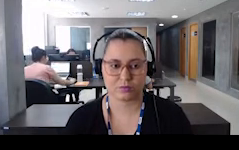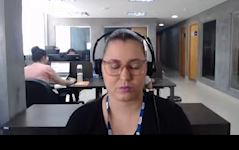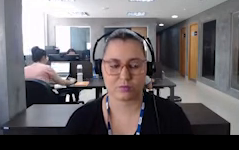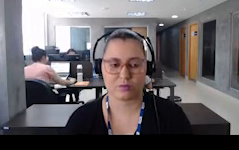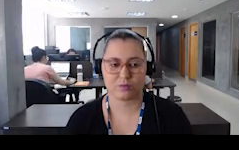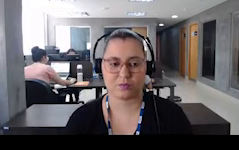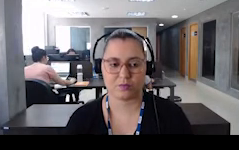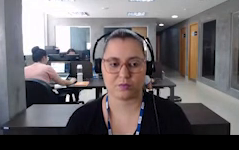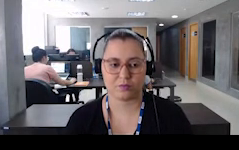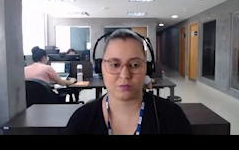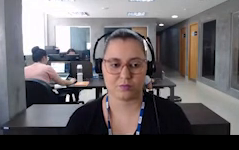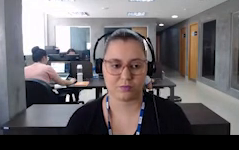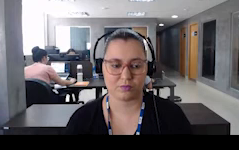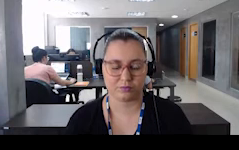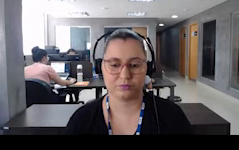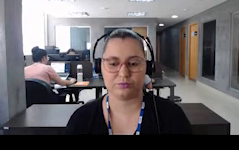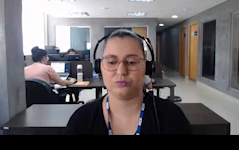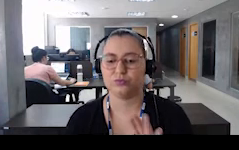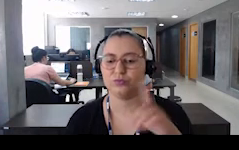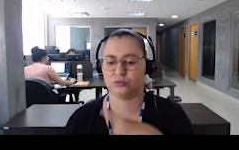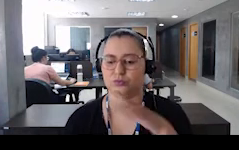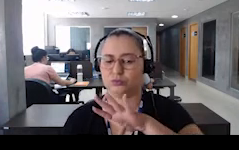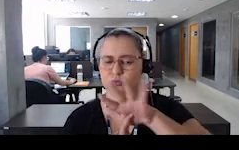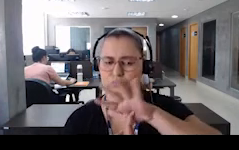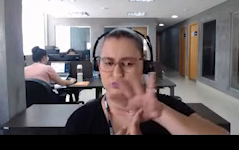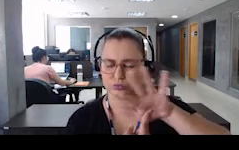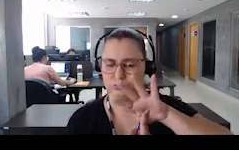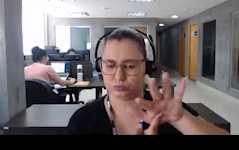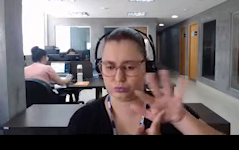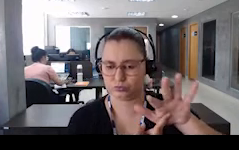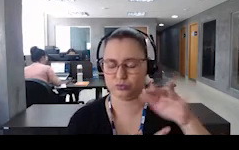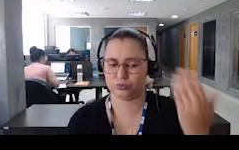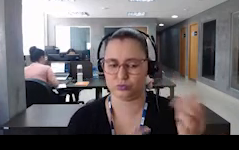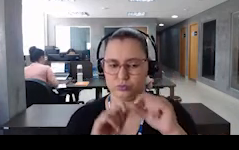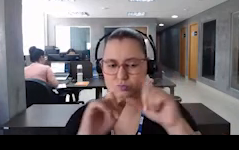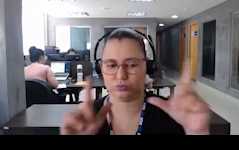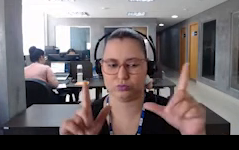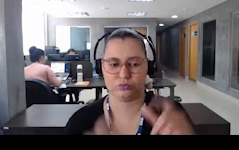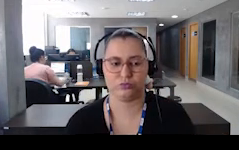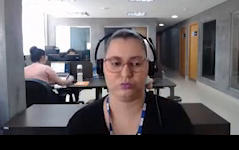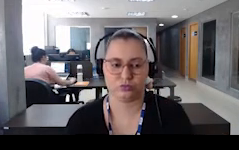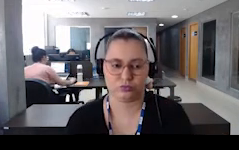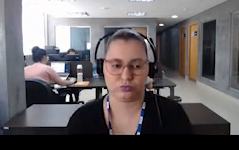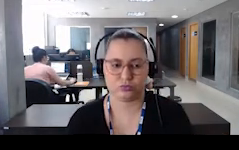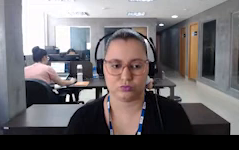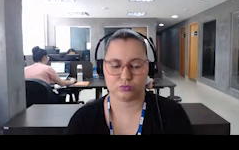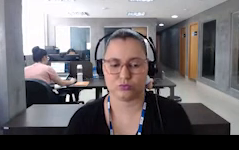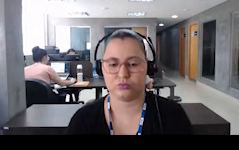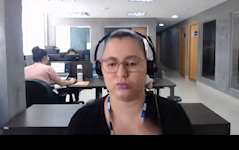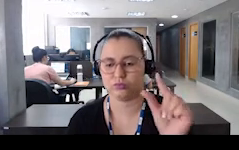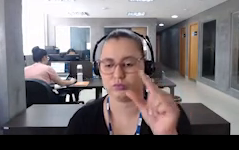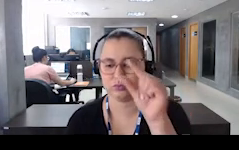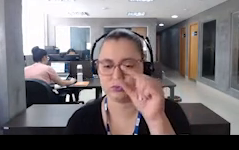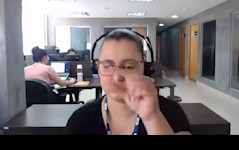Deixa eu ver a especificação dele. Deixa eu ver aqui. A especificação dele vai estar